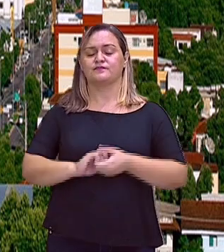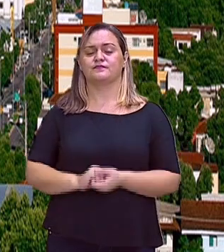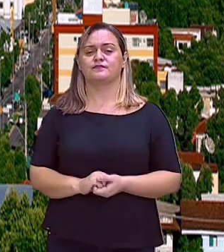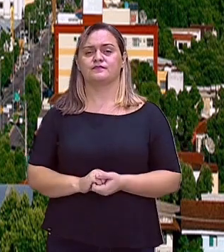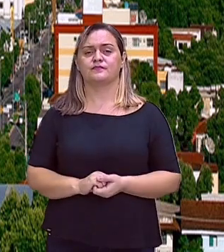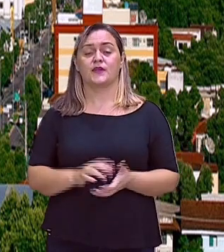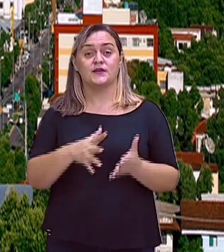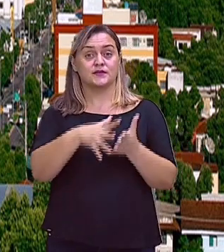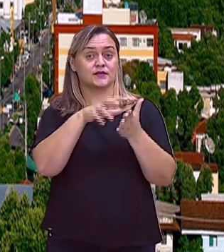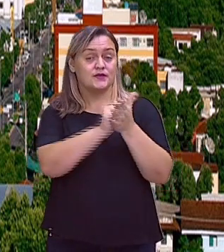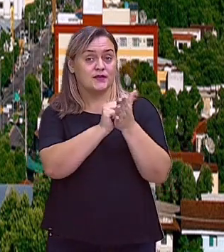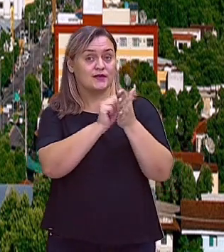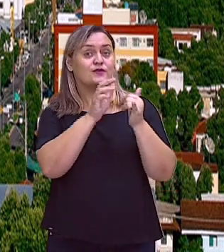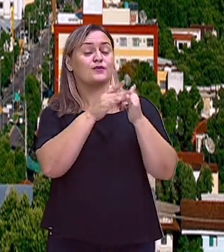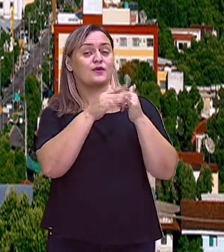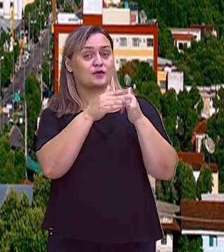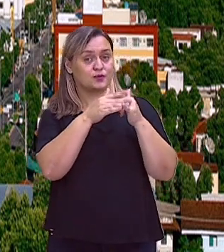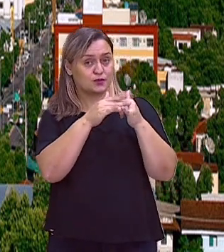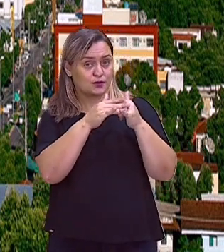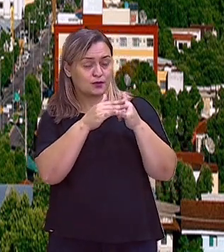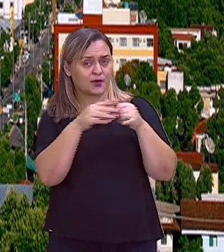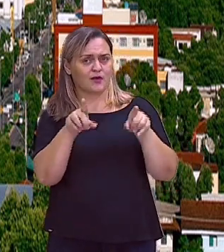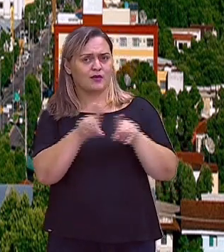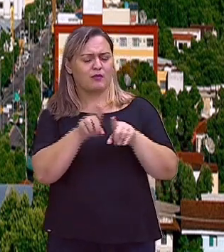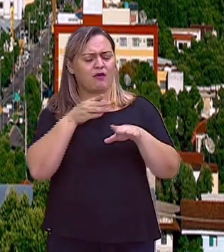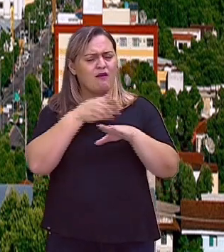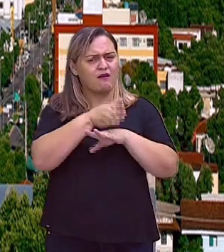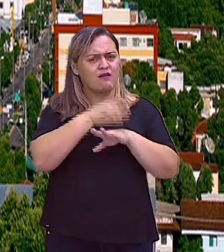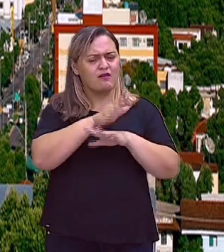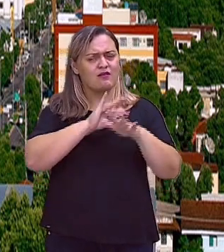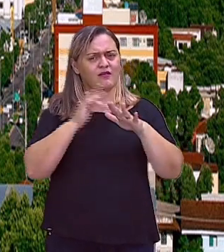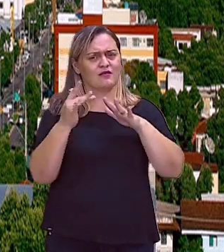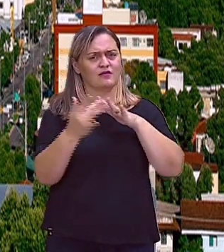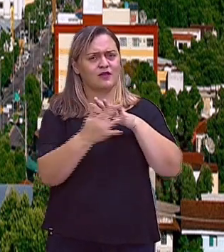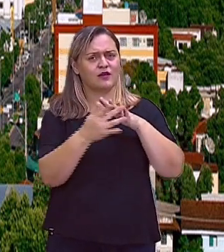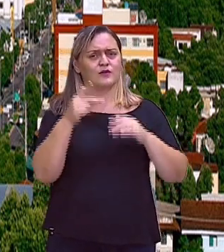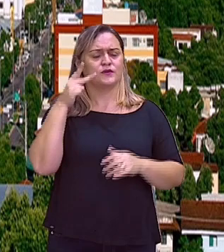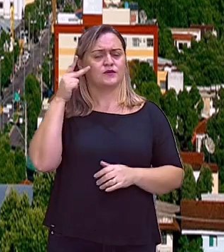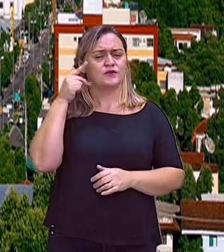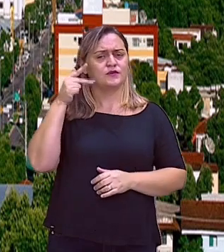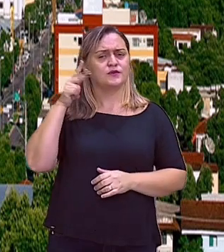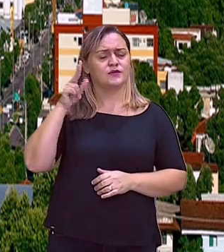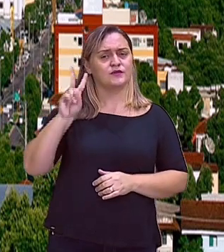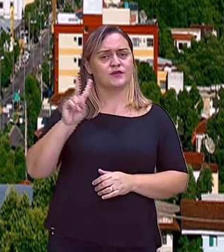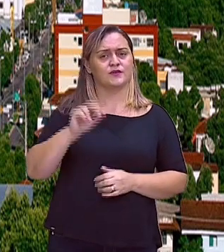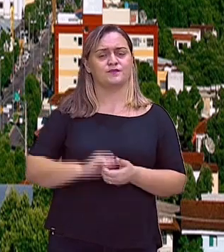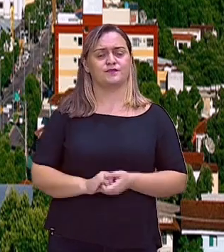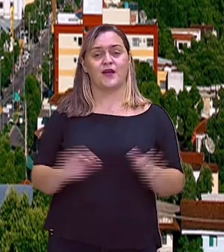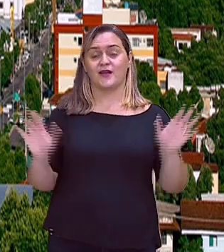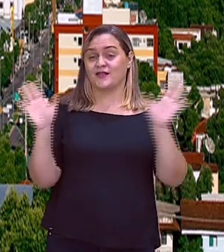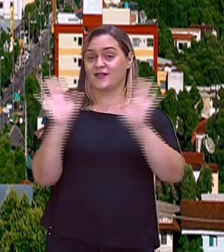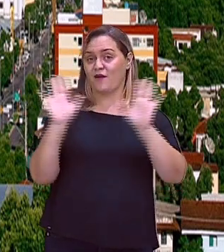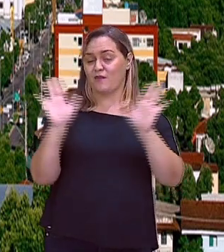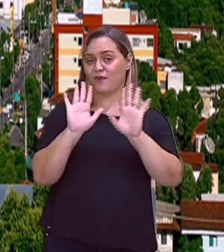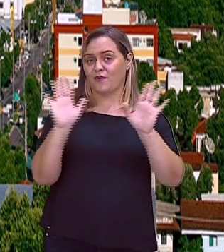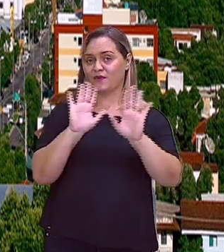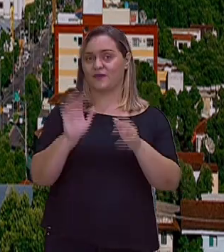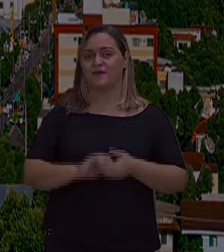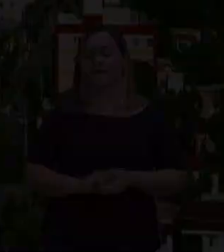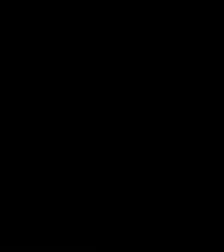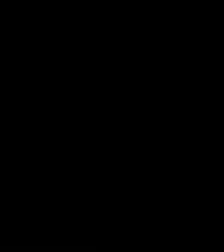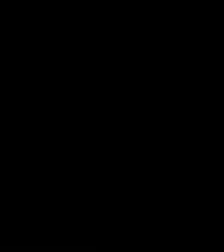canto da tela se inscreva em nosso canal do tubo E essas nossas redes sociais smed GV até a próxima